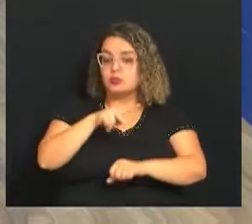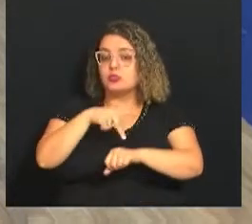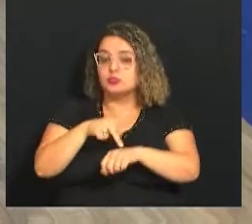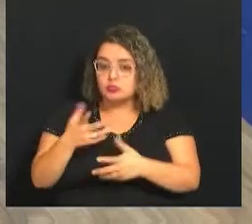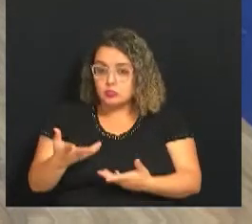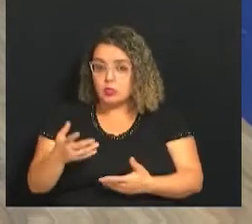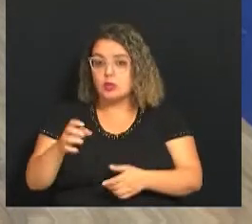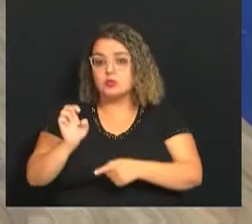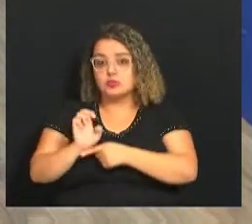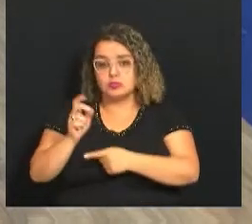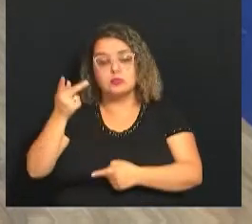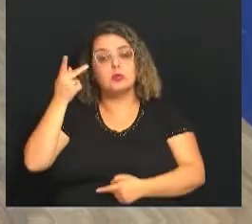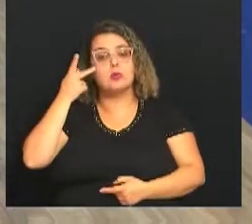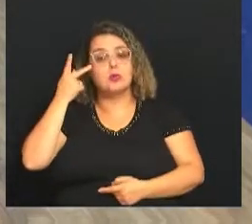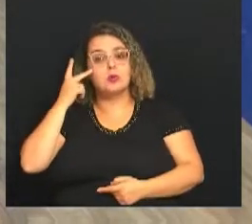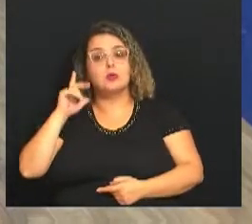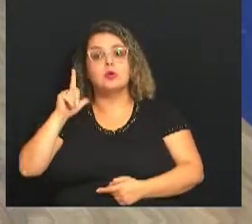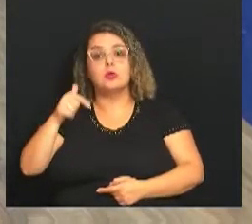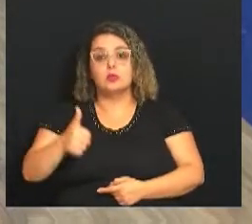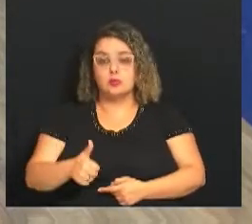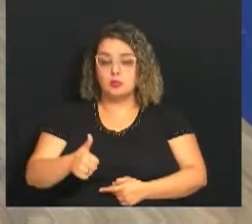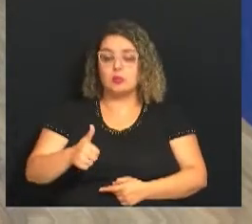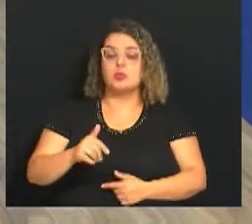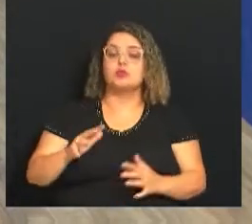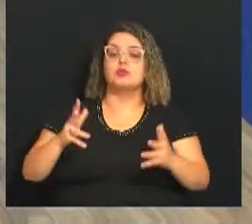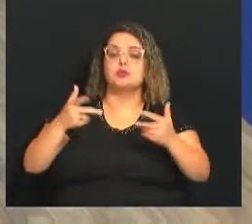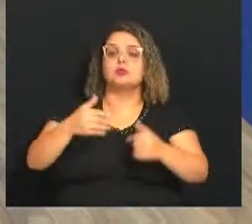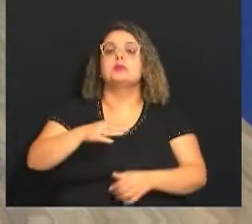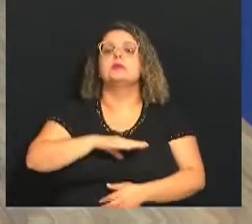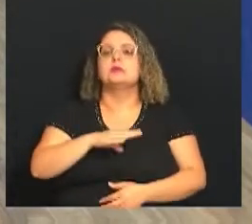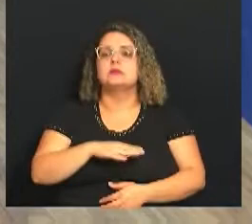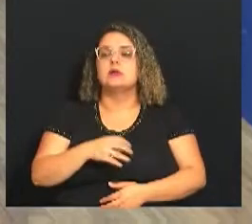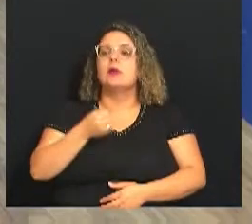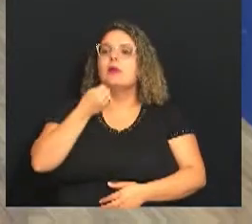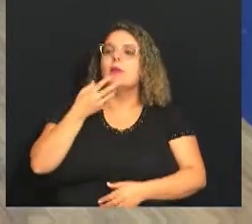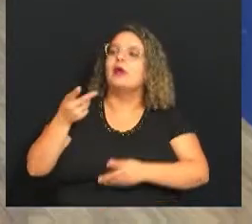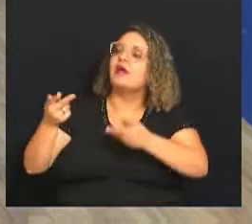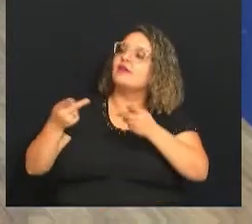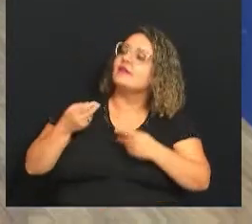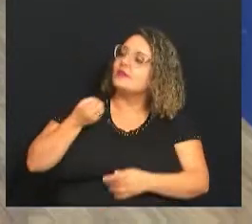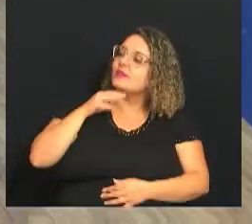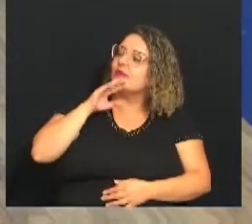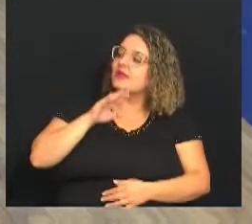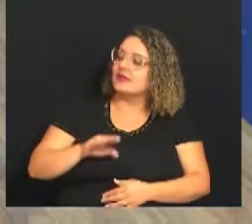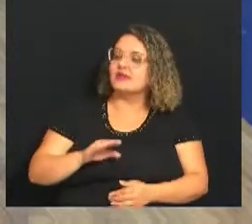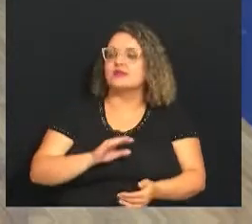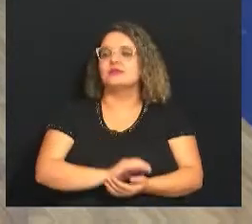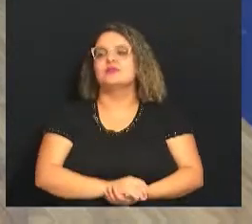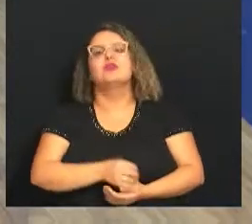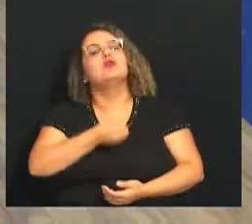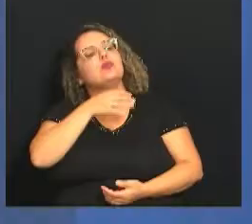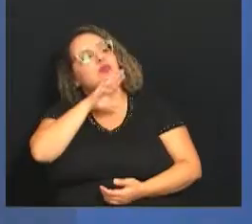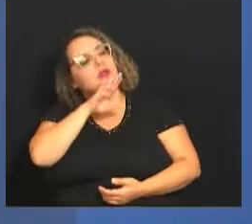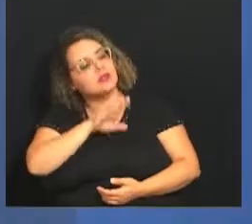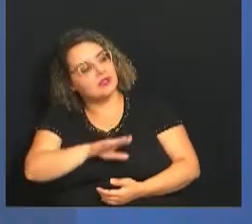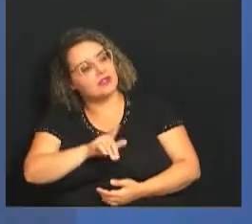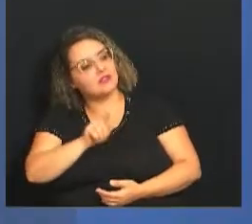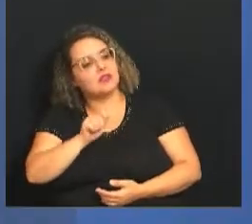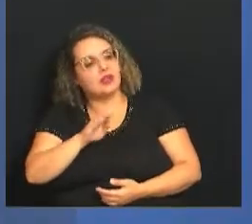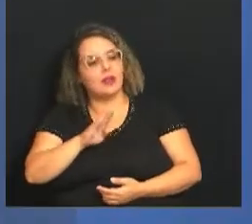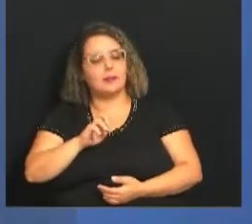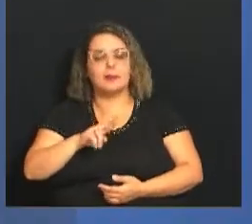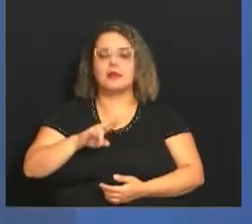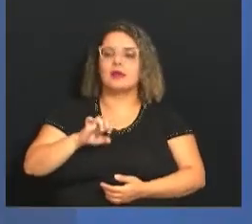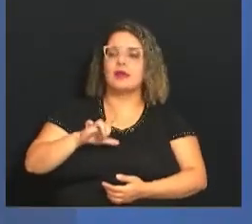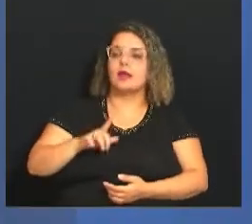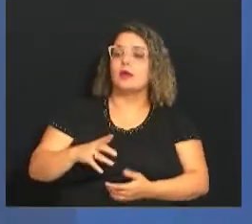Paulo, e depois o panorama aqui da cidade de Campinas. Então seja bem-vinda e boa tarde, Mirna. Boa tarde, Gabriel. Boa tarde a vocês de casa.